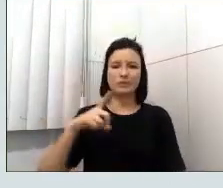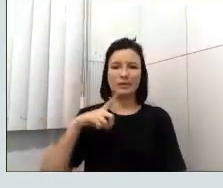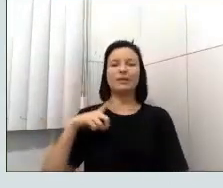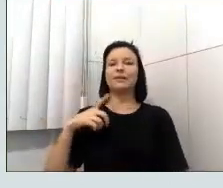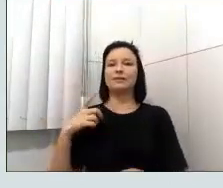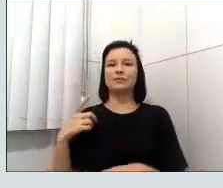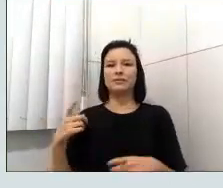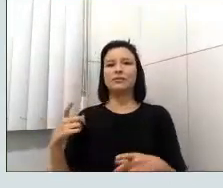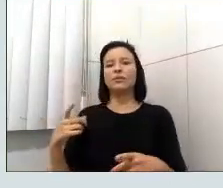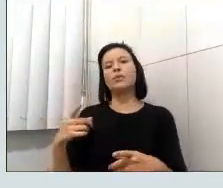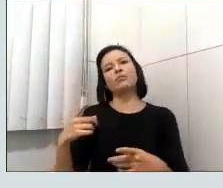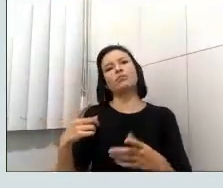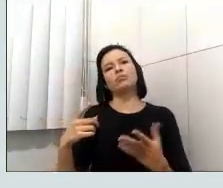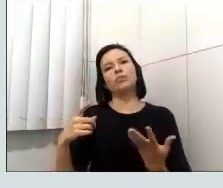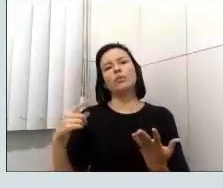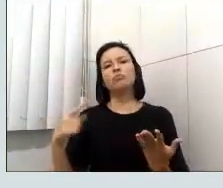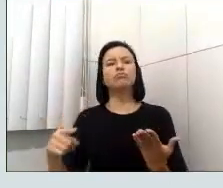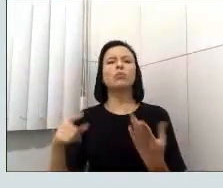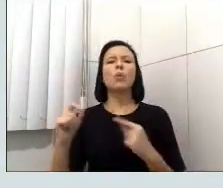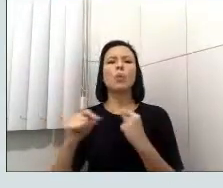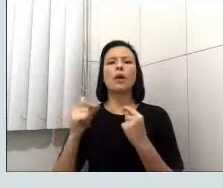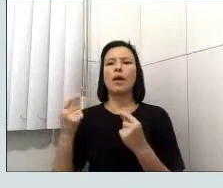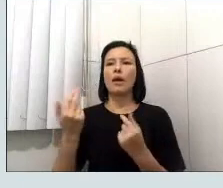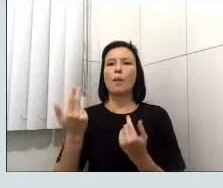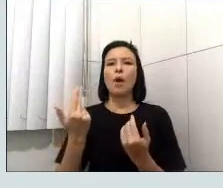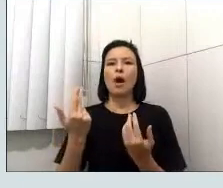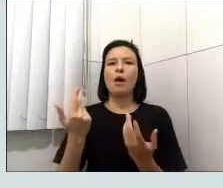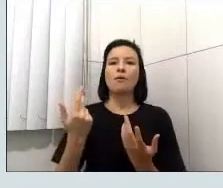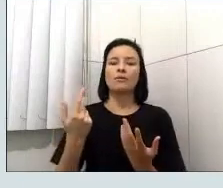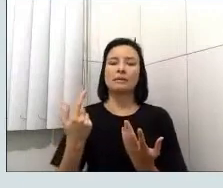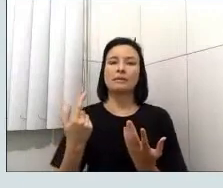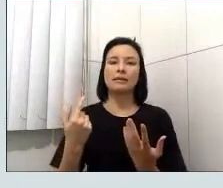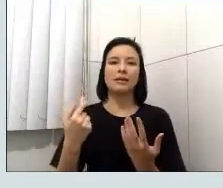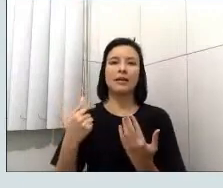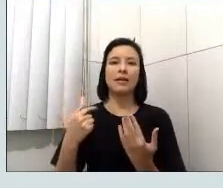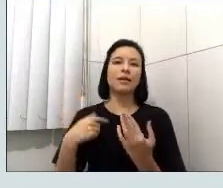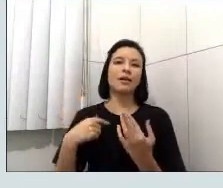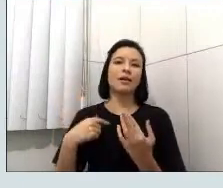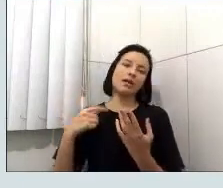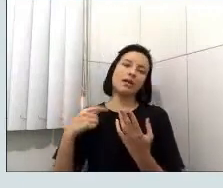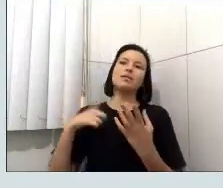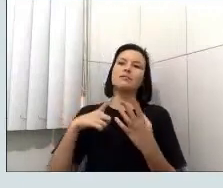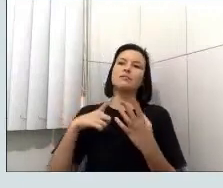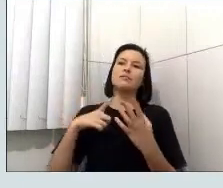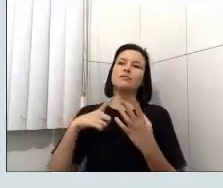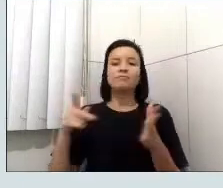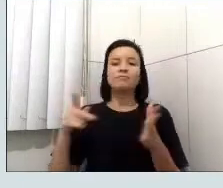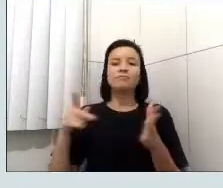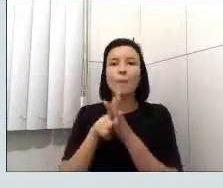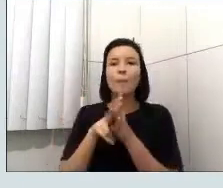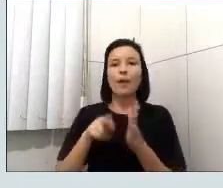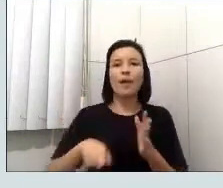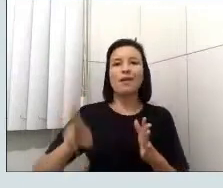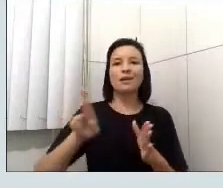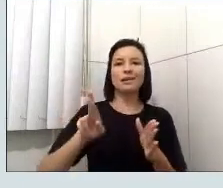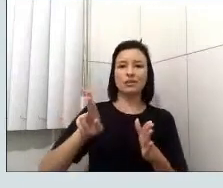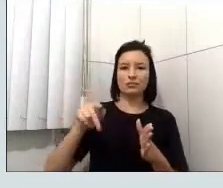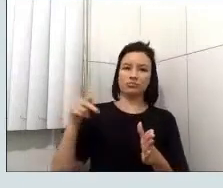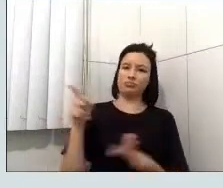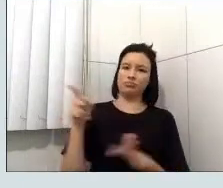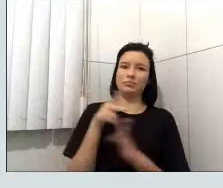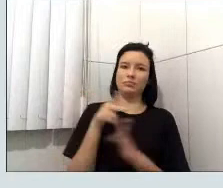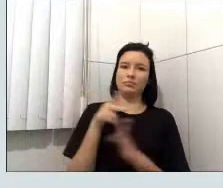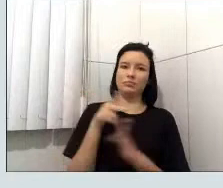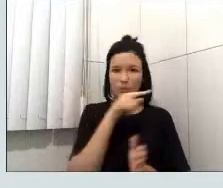eles consideravam como algo sagrado. Então, era sagrado para eles esses rituais que tinham a guerra como parte. E o